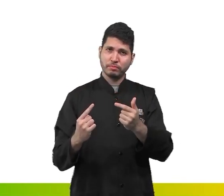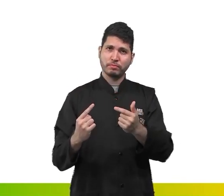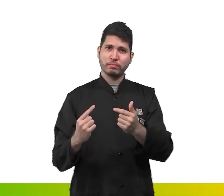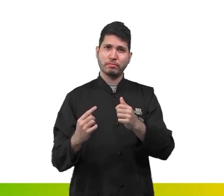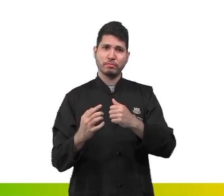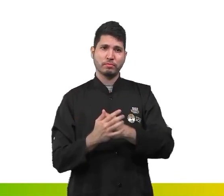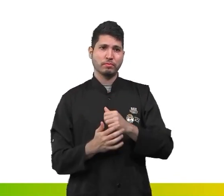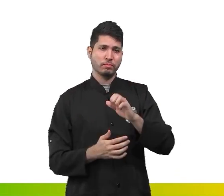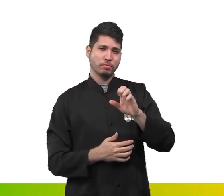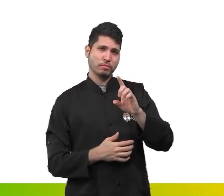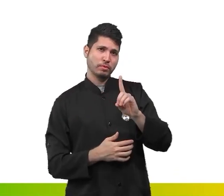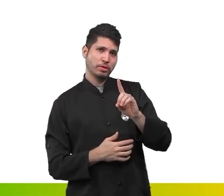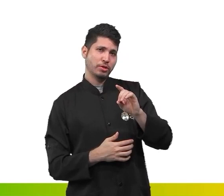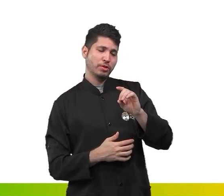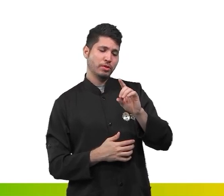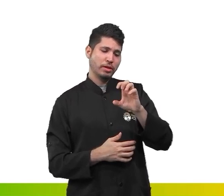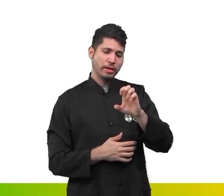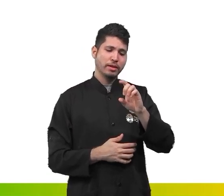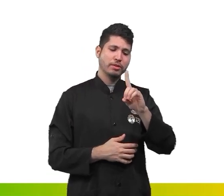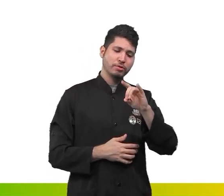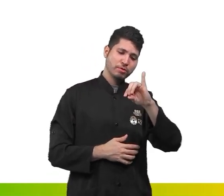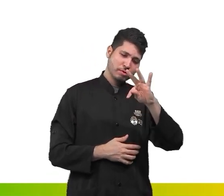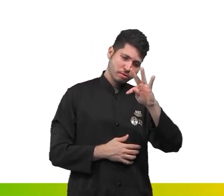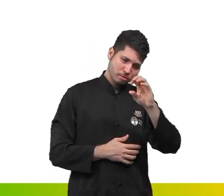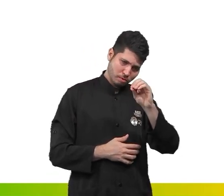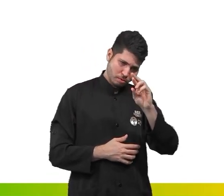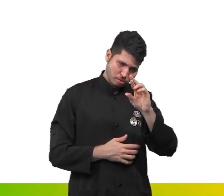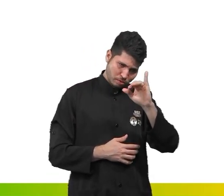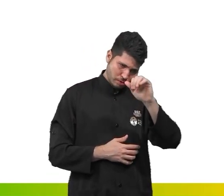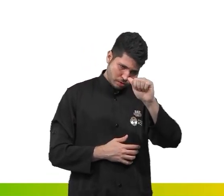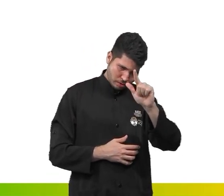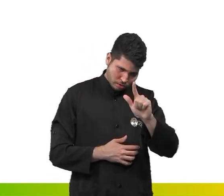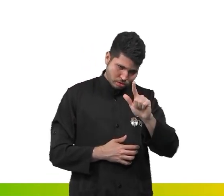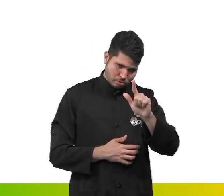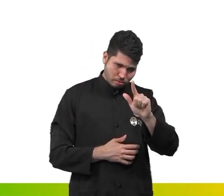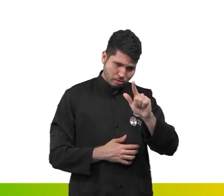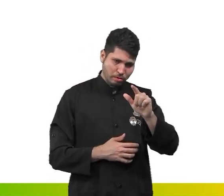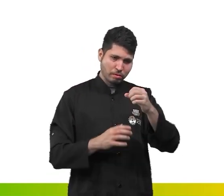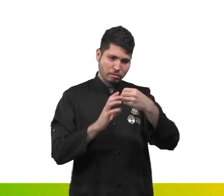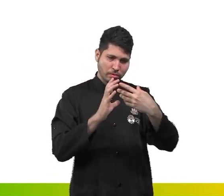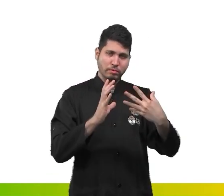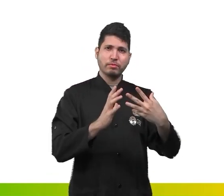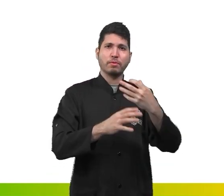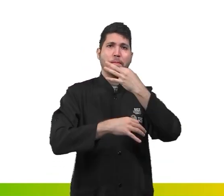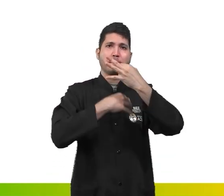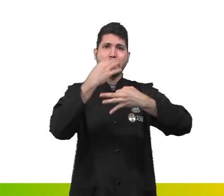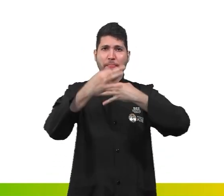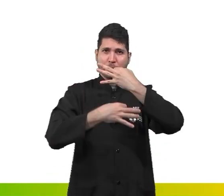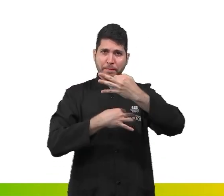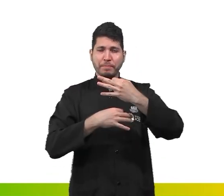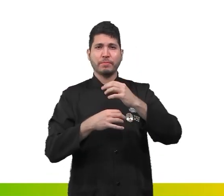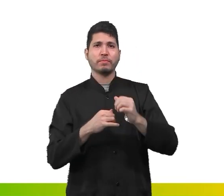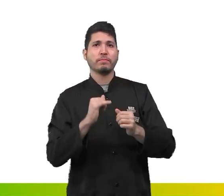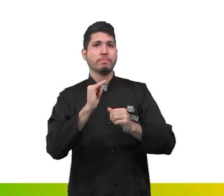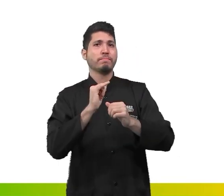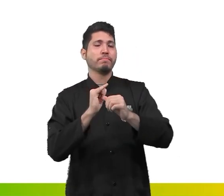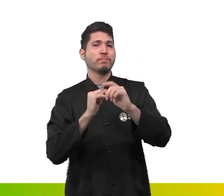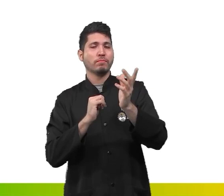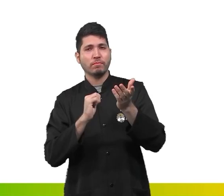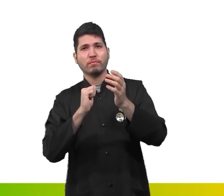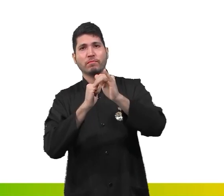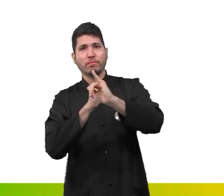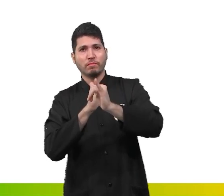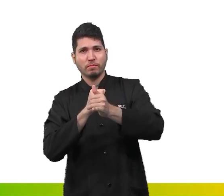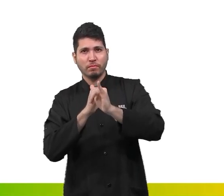Editorial, tem opinião aí? Não, né, galera? Então não pode ser editorial, porque editorial tem carga opinativa. Crônica, mesma